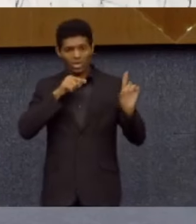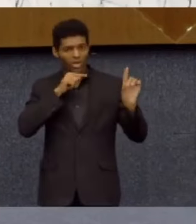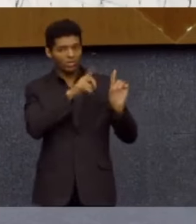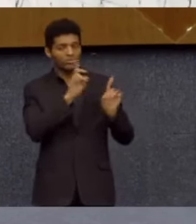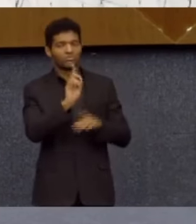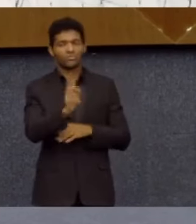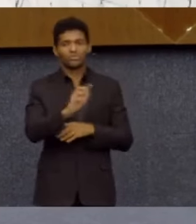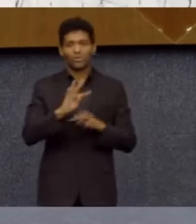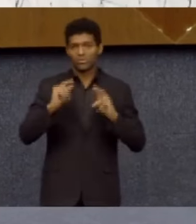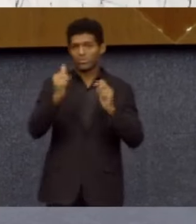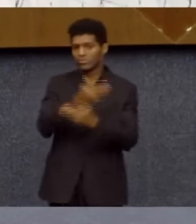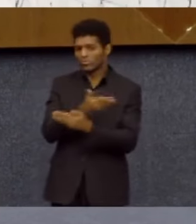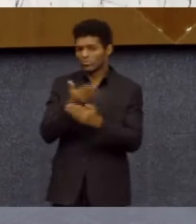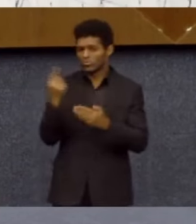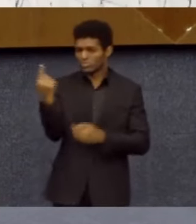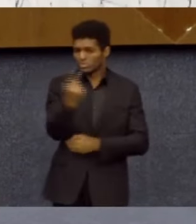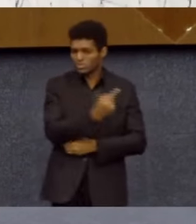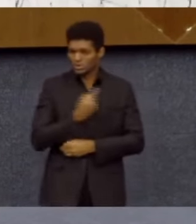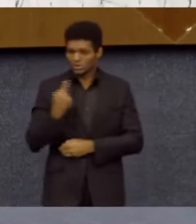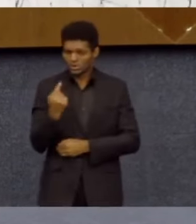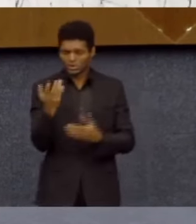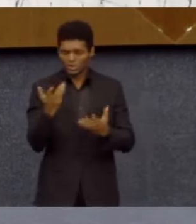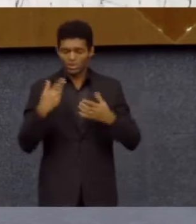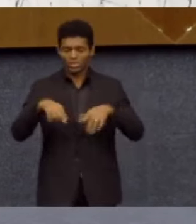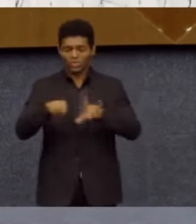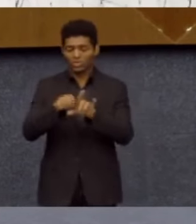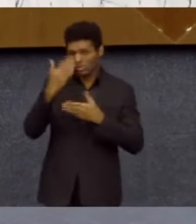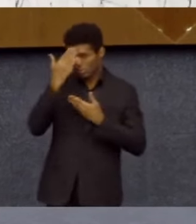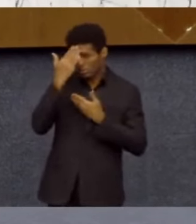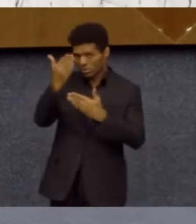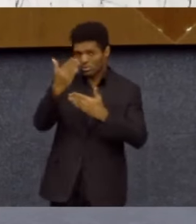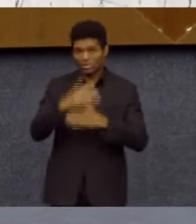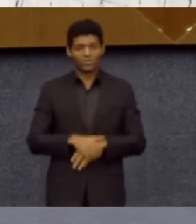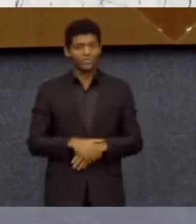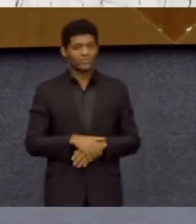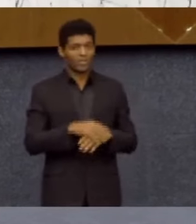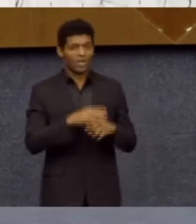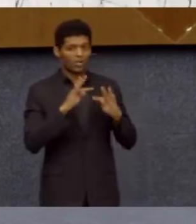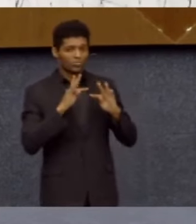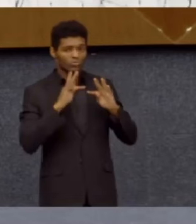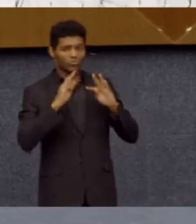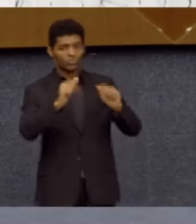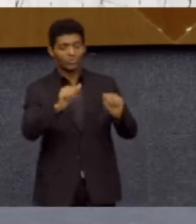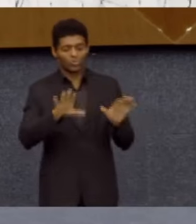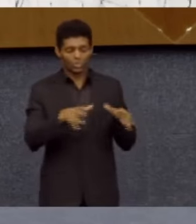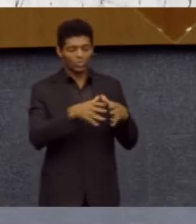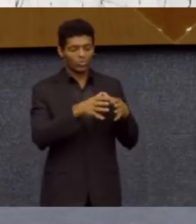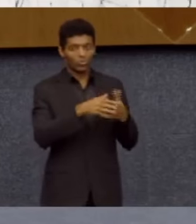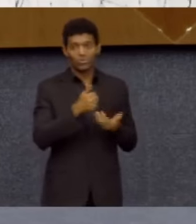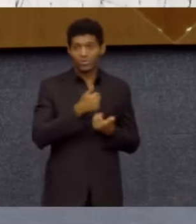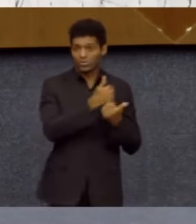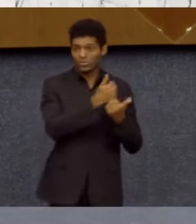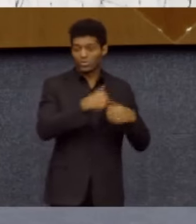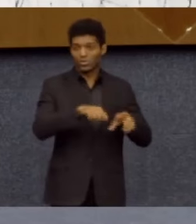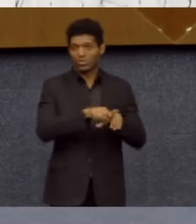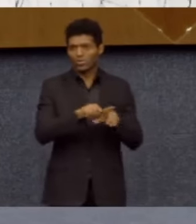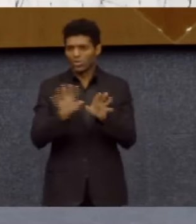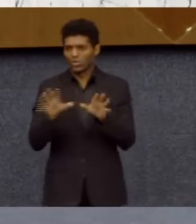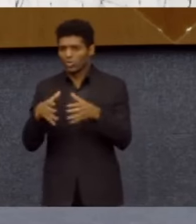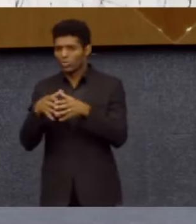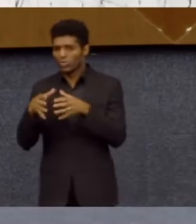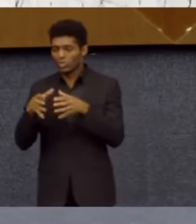mas também para todos nós. Quero aqui agradecer toda a nossa assessoria, agradecer todo o